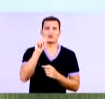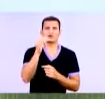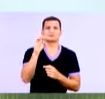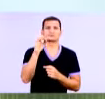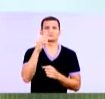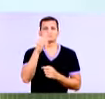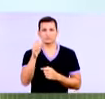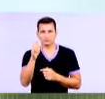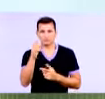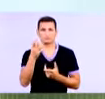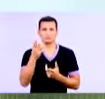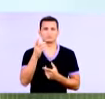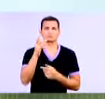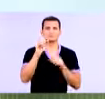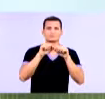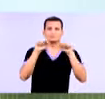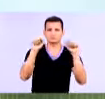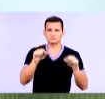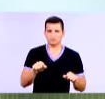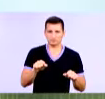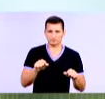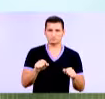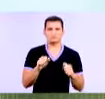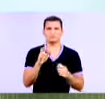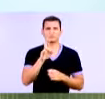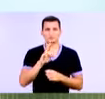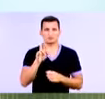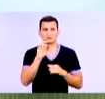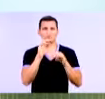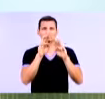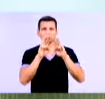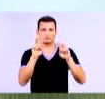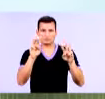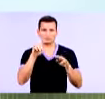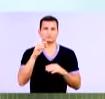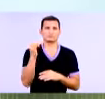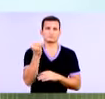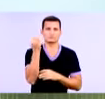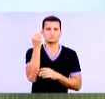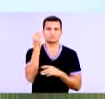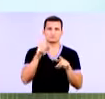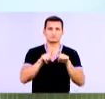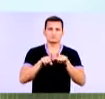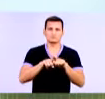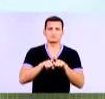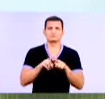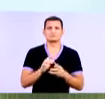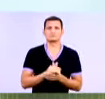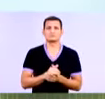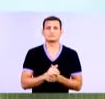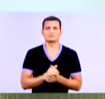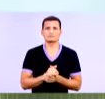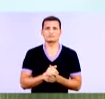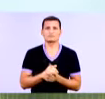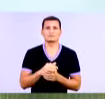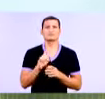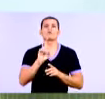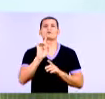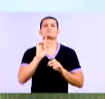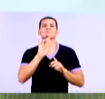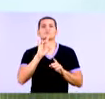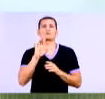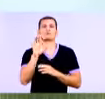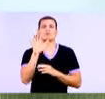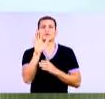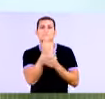à disposição do usuário do sistema, do usuário do site, né? Então isso é muito importante também. Então, mais do que um elemento de design, mais do que